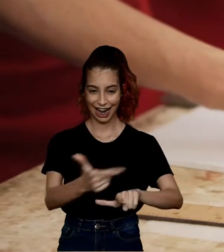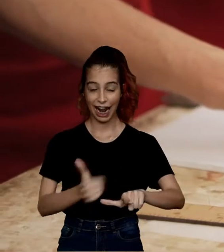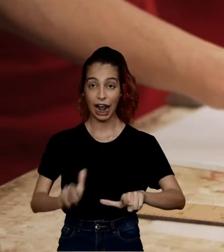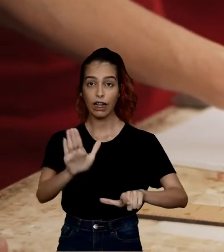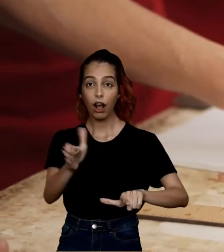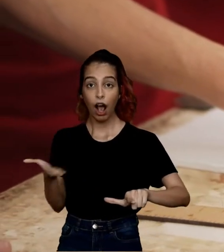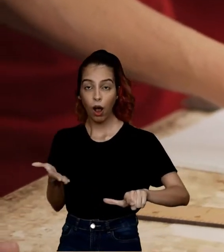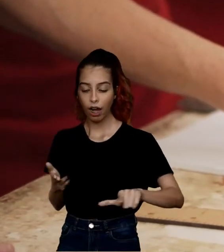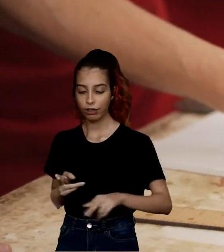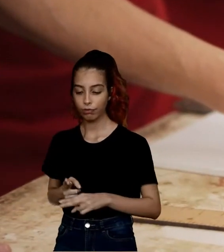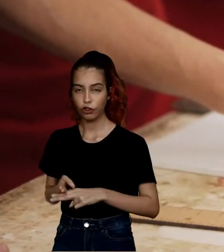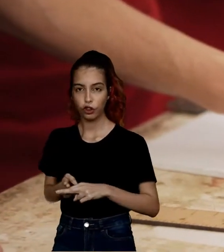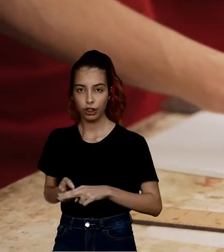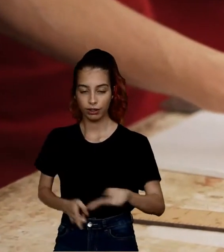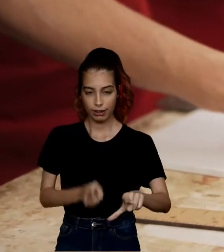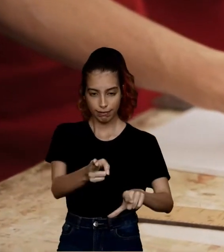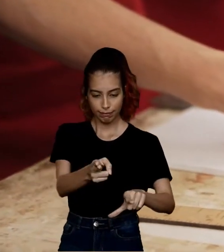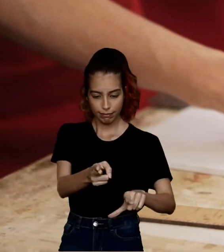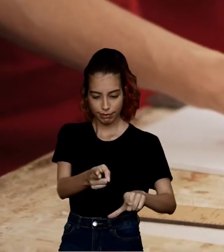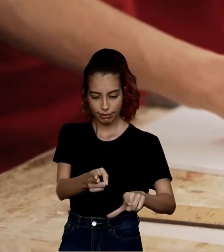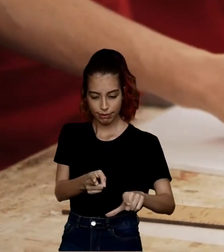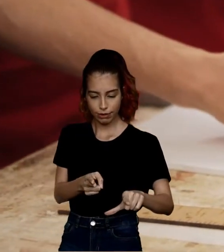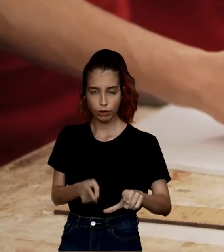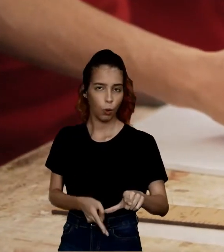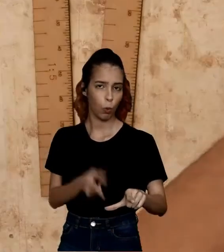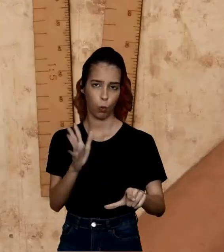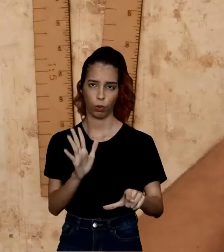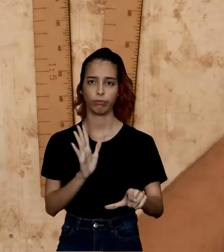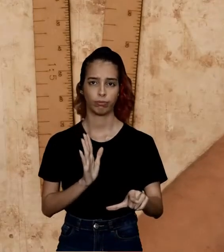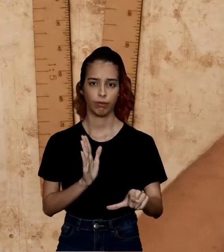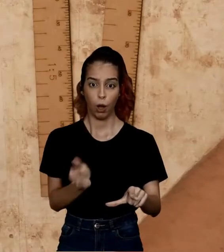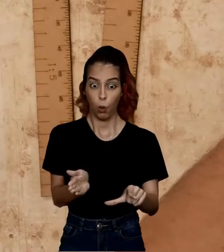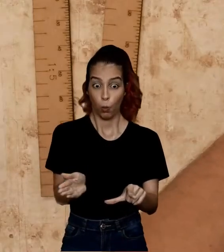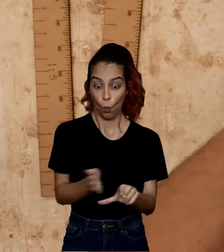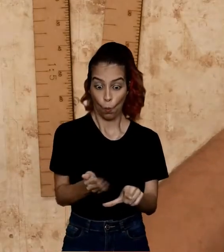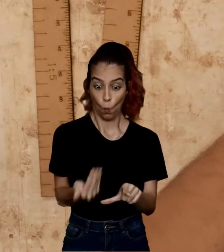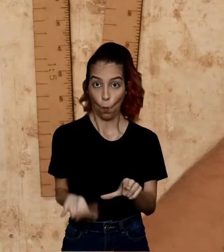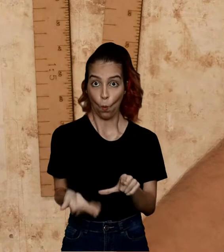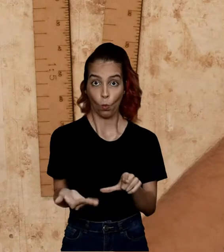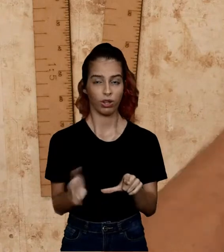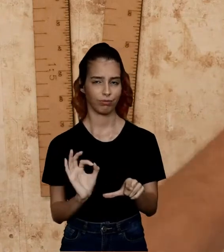vou extrair muito do estilete, só o suficiente para fazer o corte.